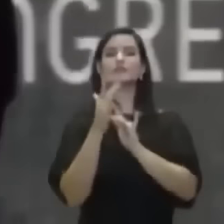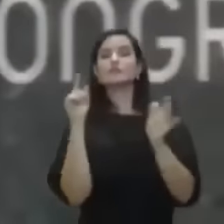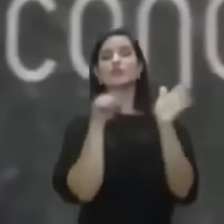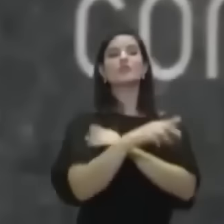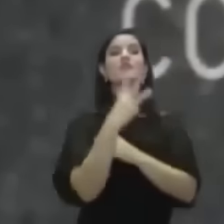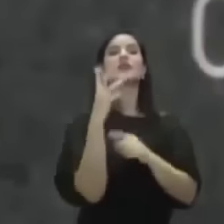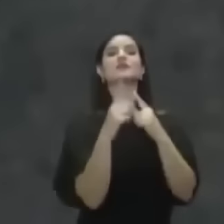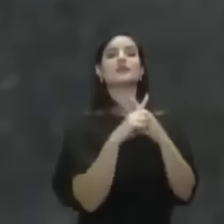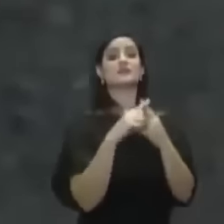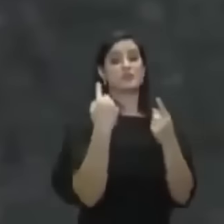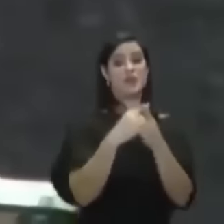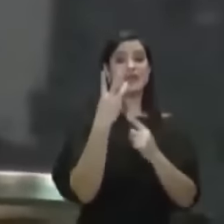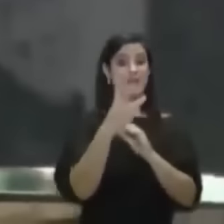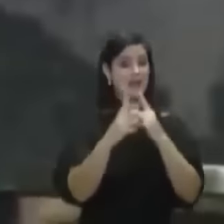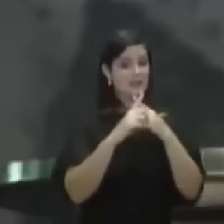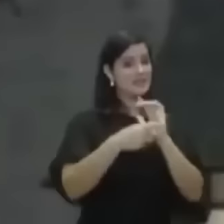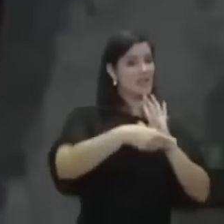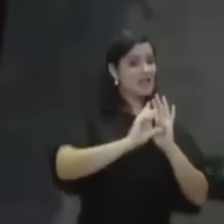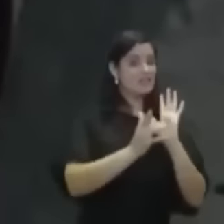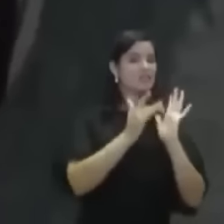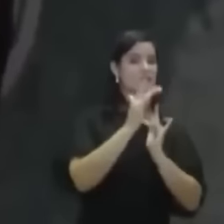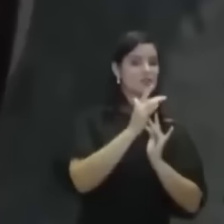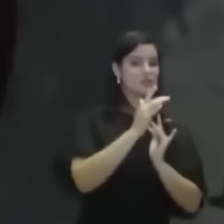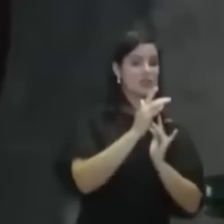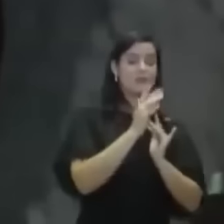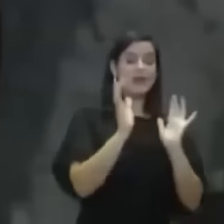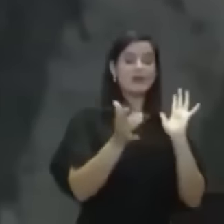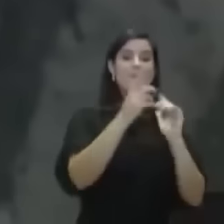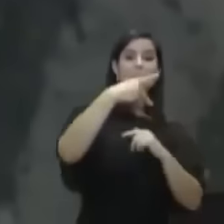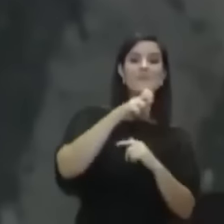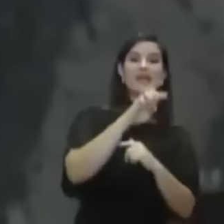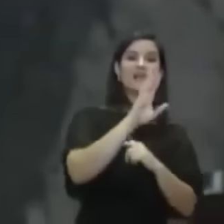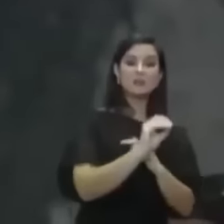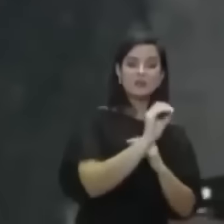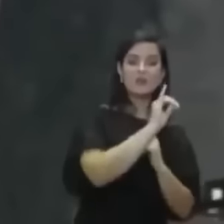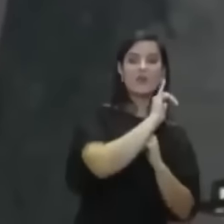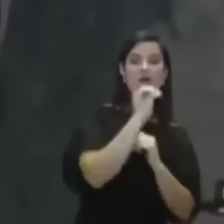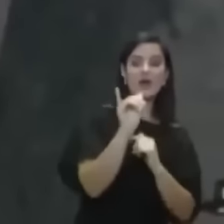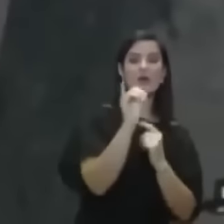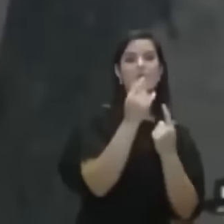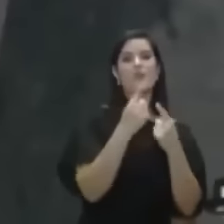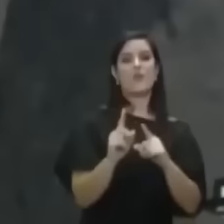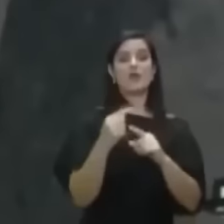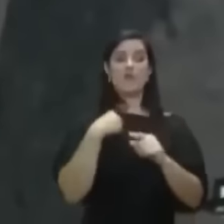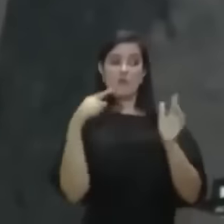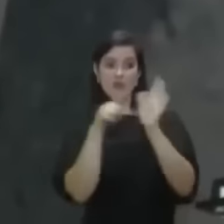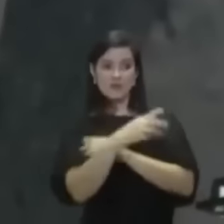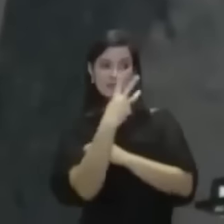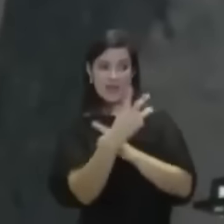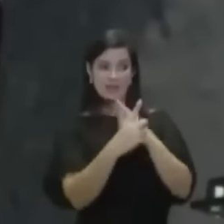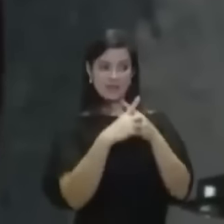isso? O que Jesus está querendo dizer para Pedro é o seguinte: ô Pedro, eu estou lhe perguntando essas três vezes para você entender uma